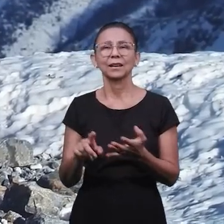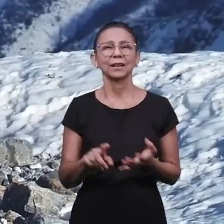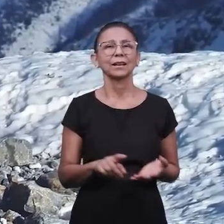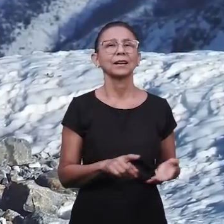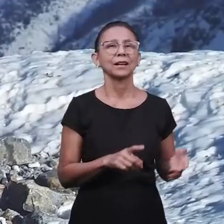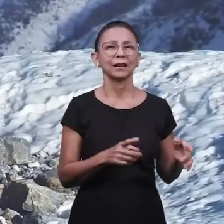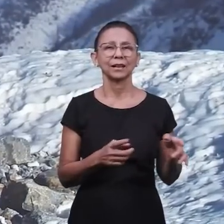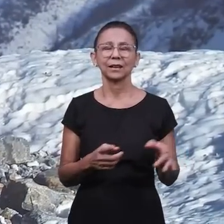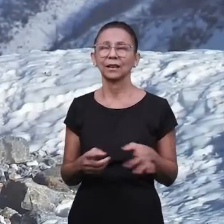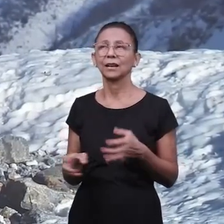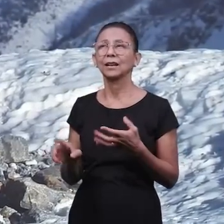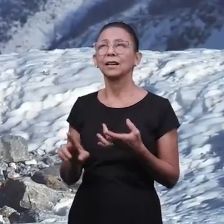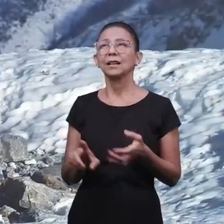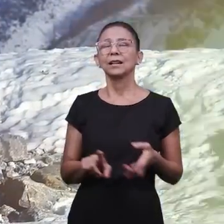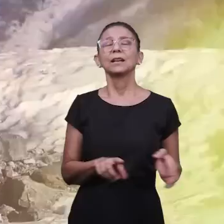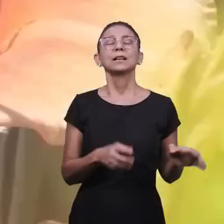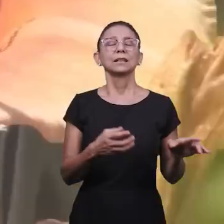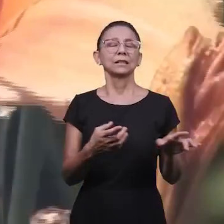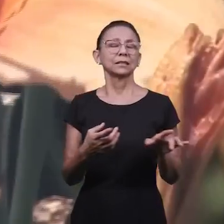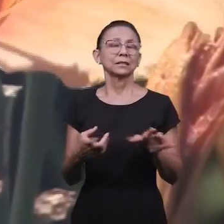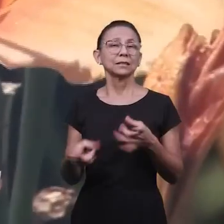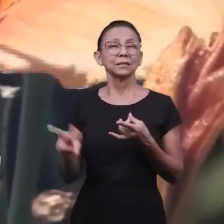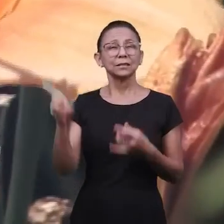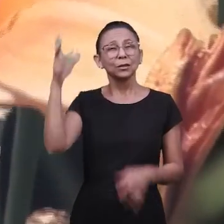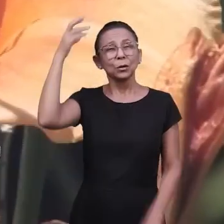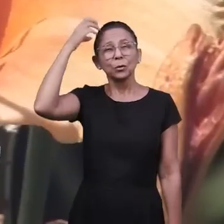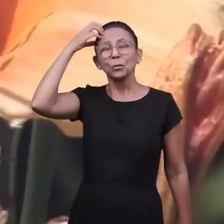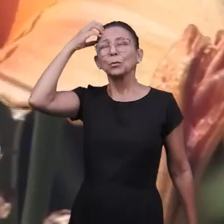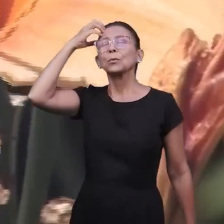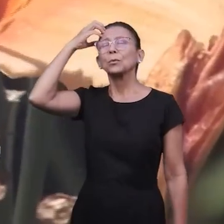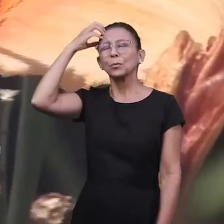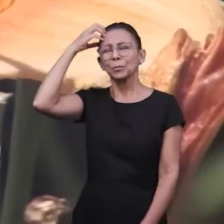mas és amor.